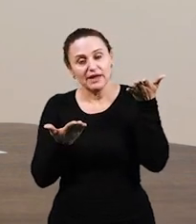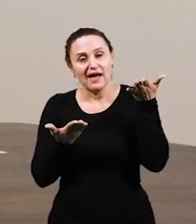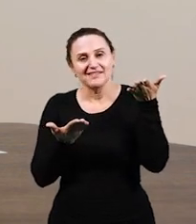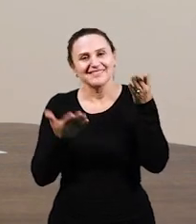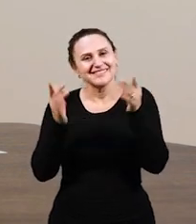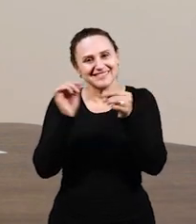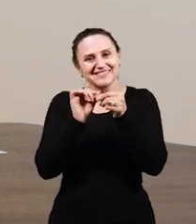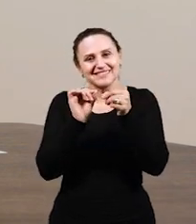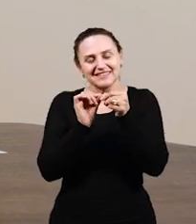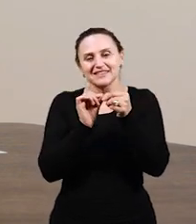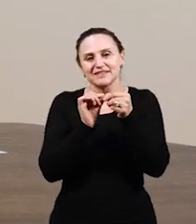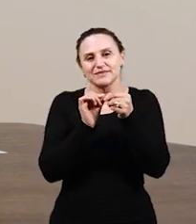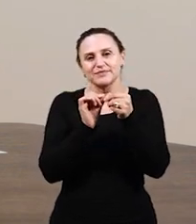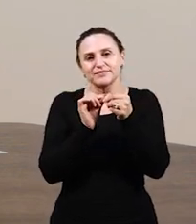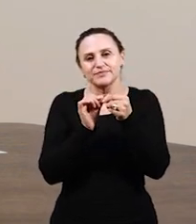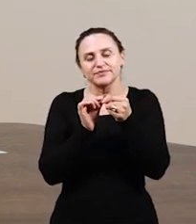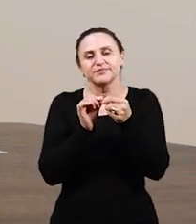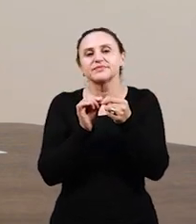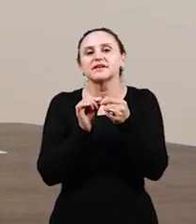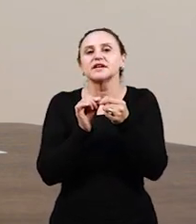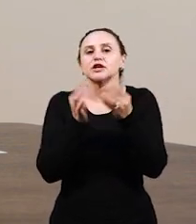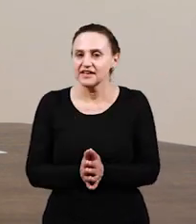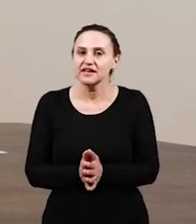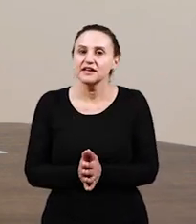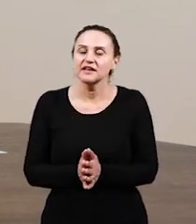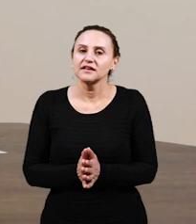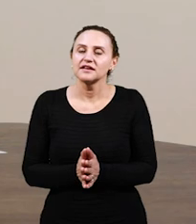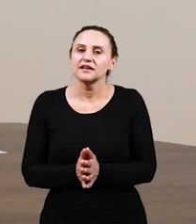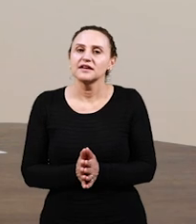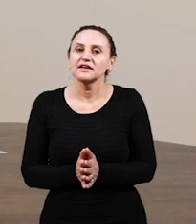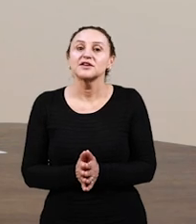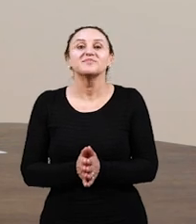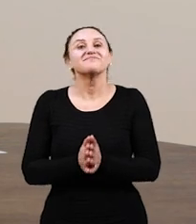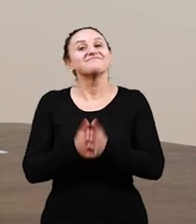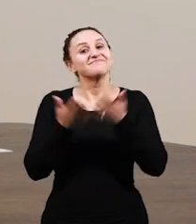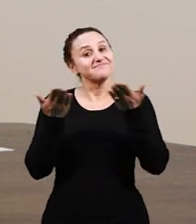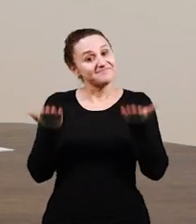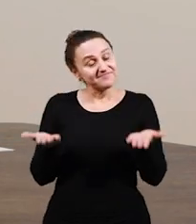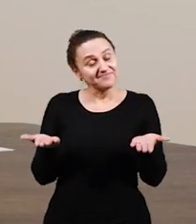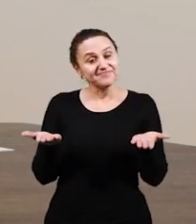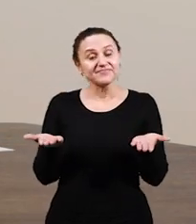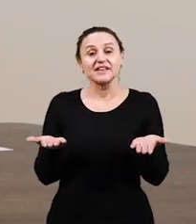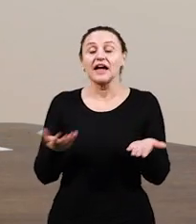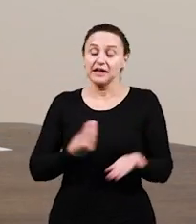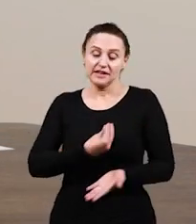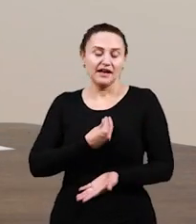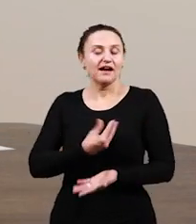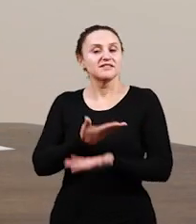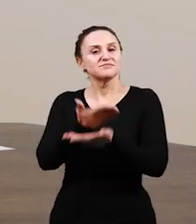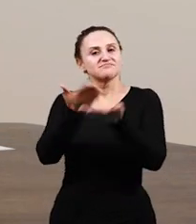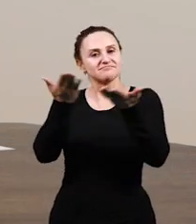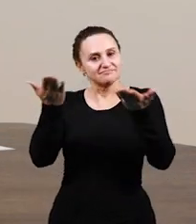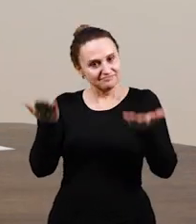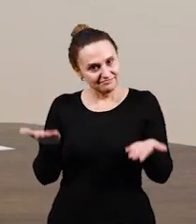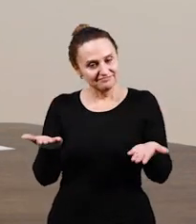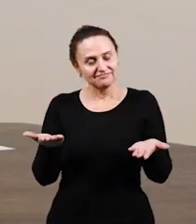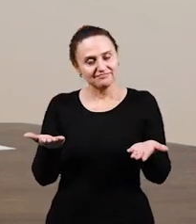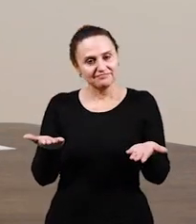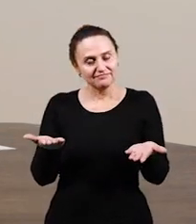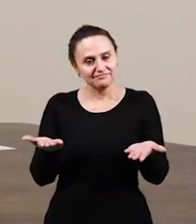pela por mim para cada ao final de cada unidade por fim me coloco à disposição